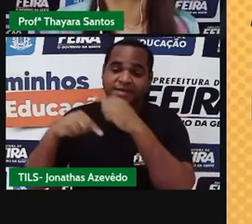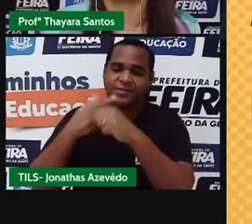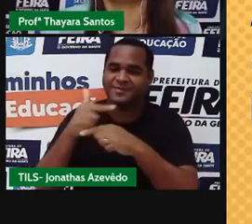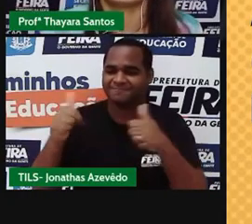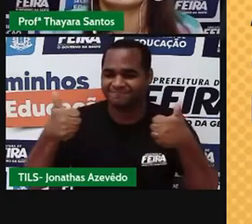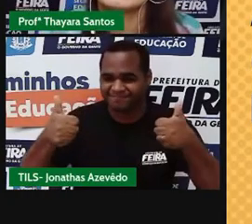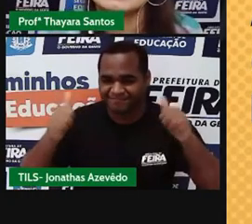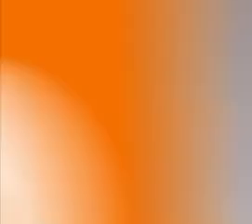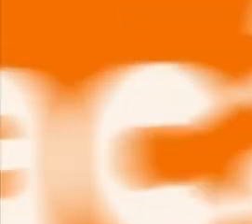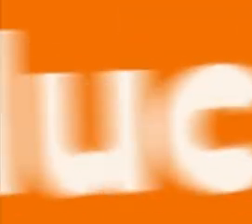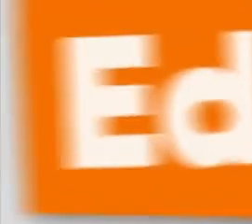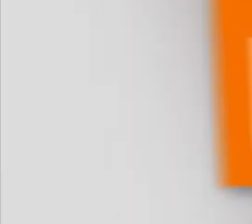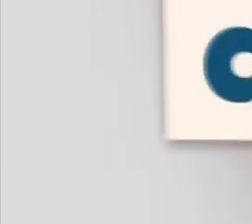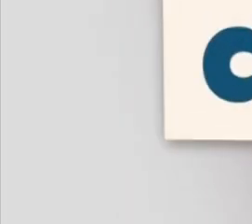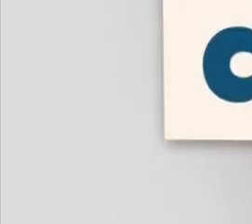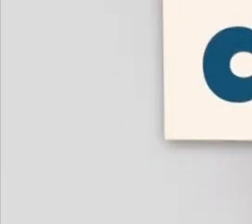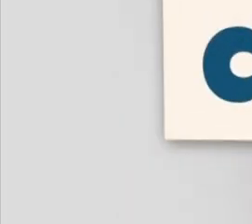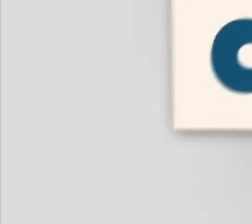pessoal. Tchau, tchau.